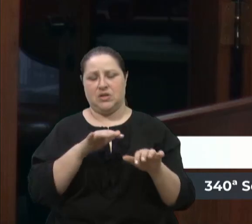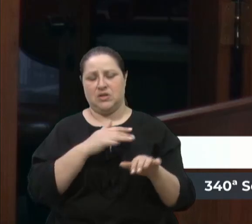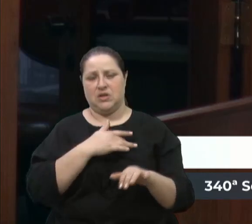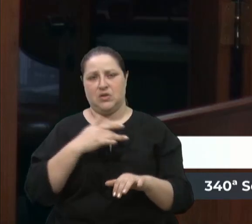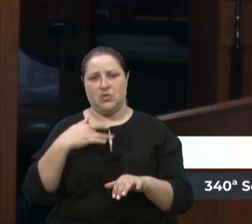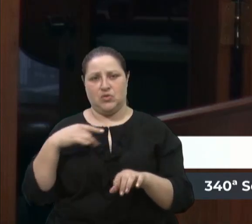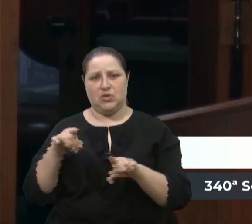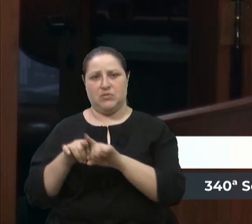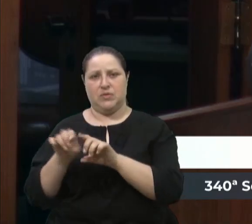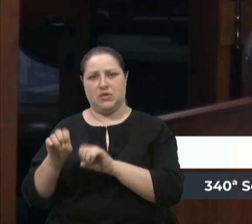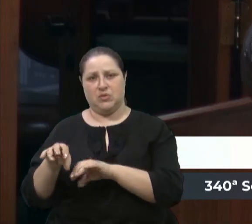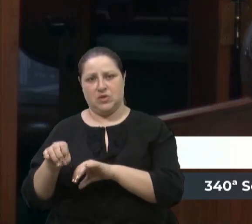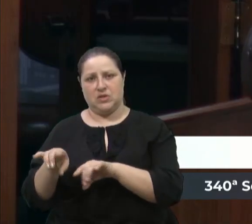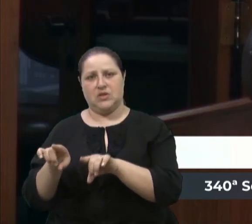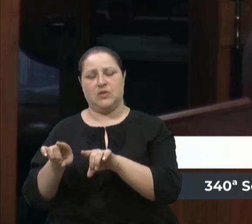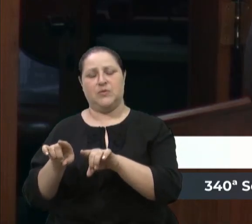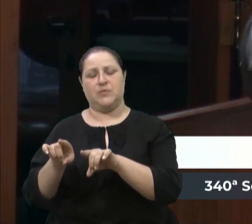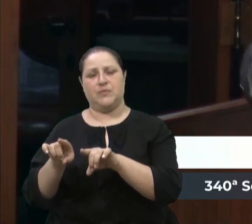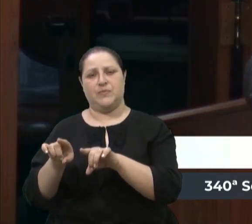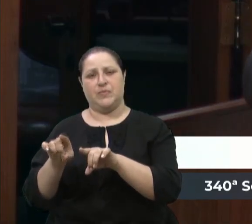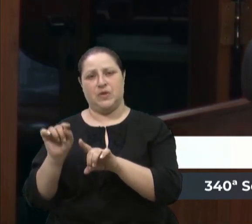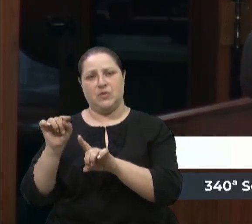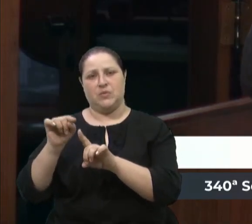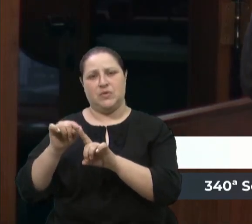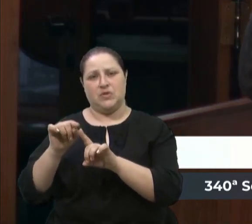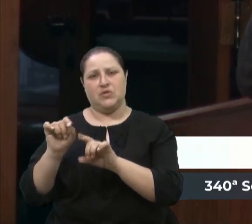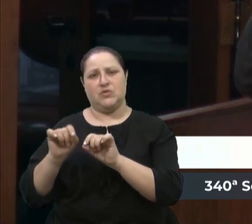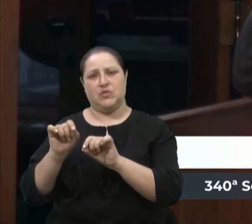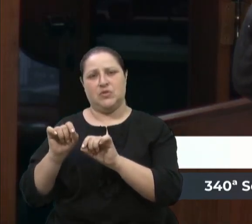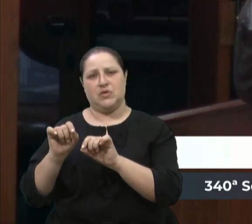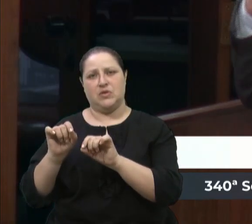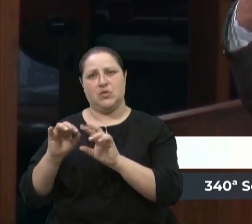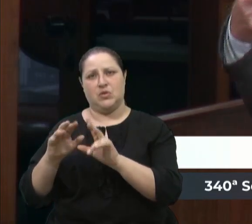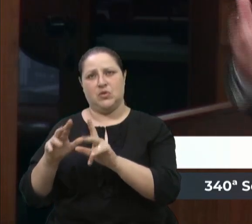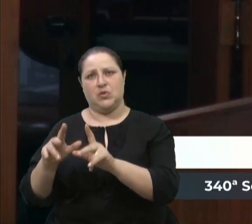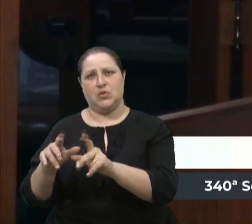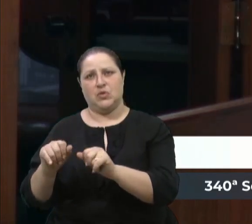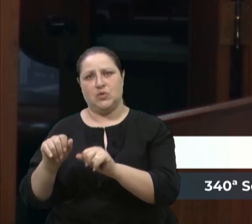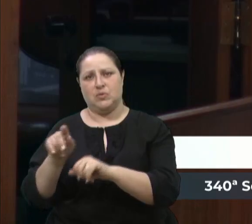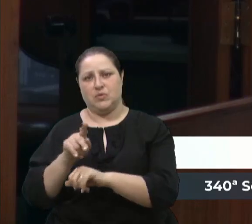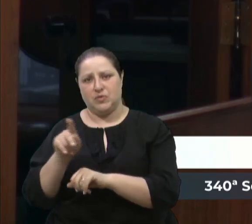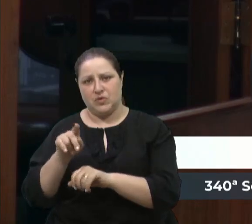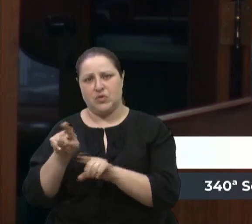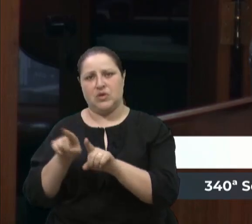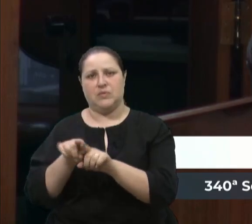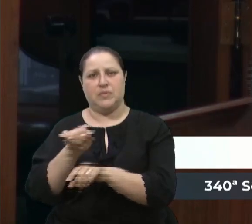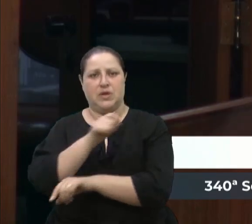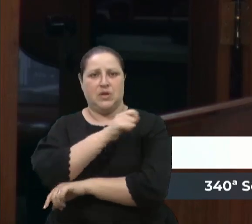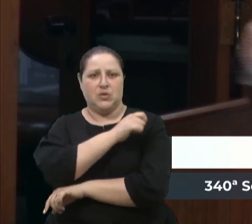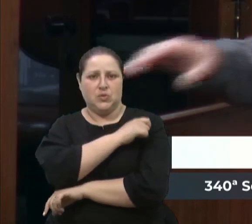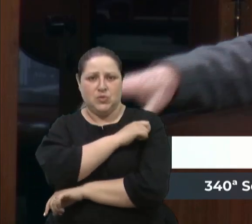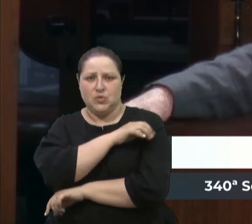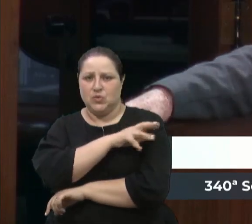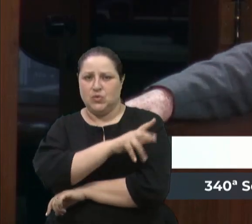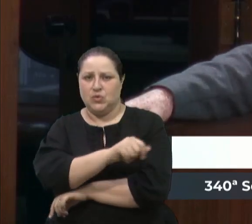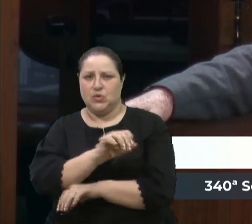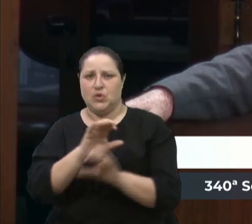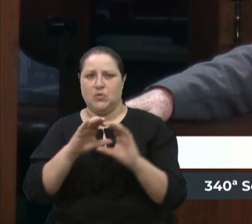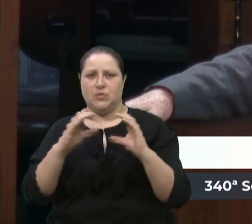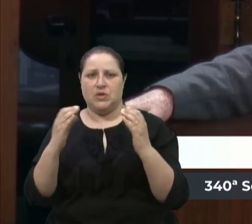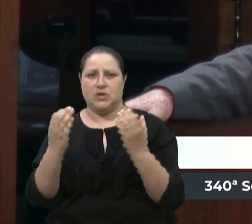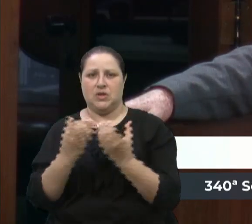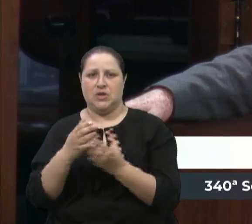educação, tanto para o corpo docente, como todos os alunos e, enfim, a comunidade como um